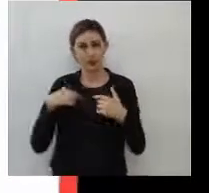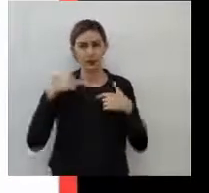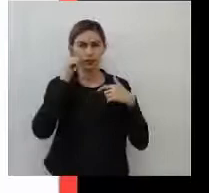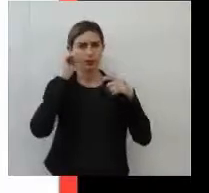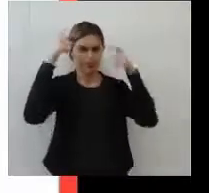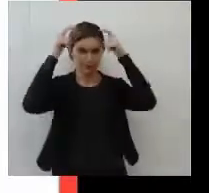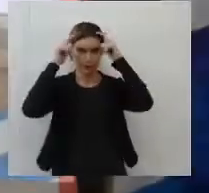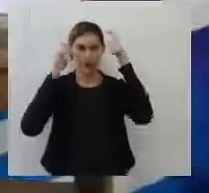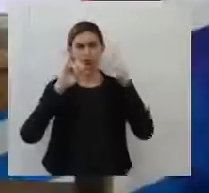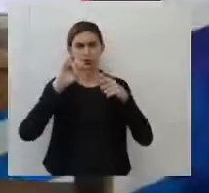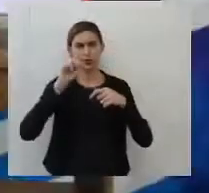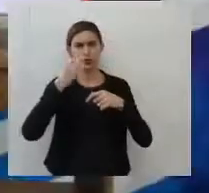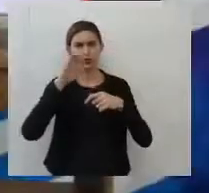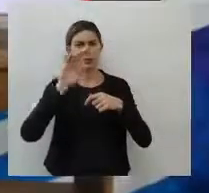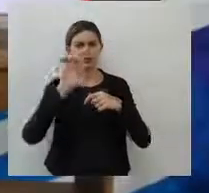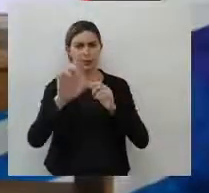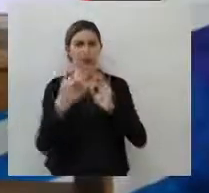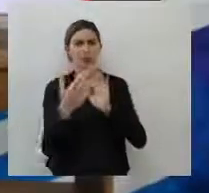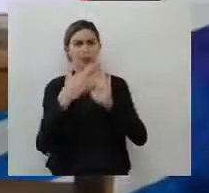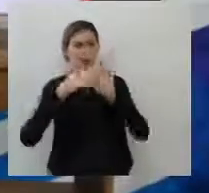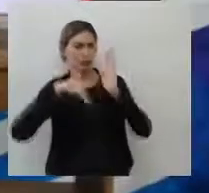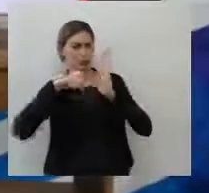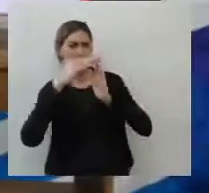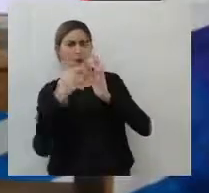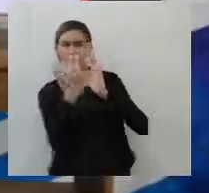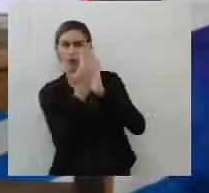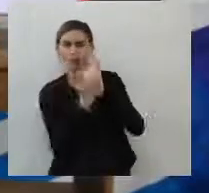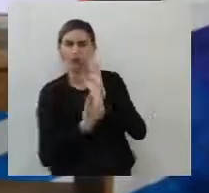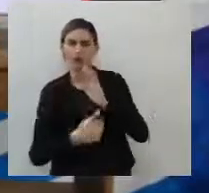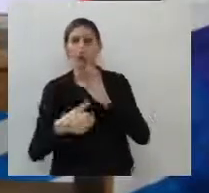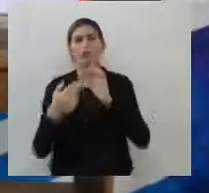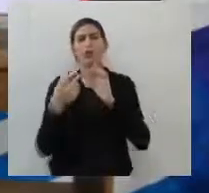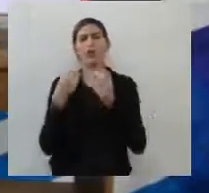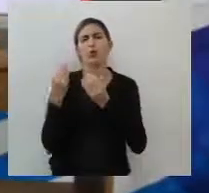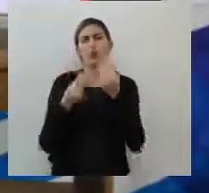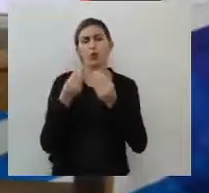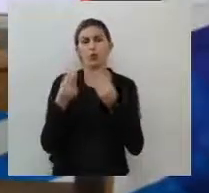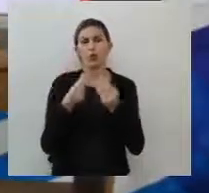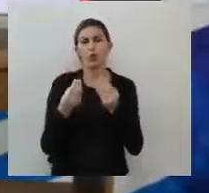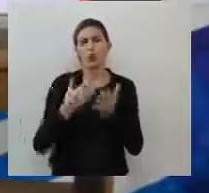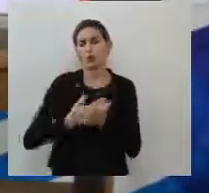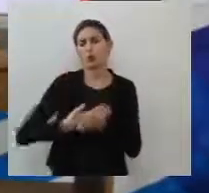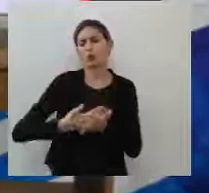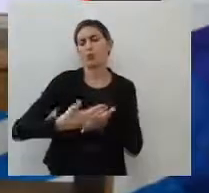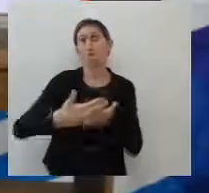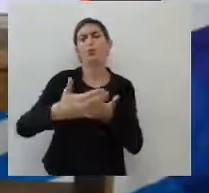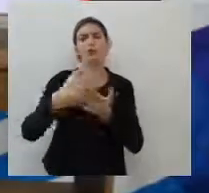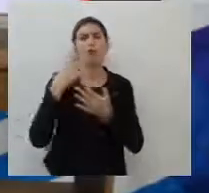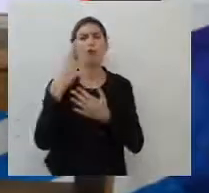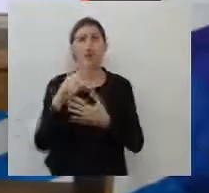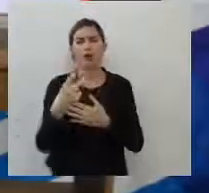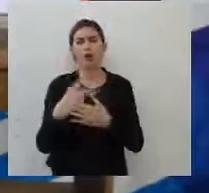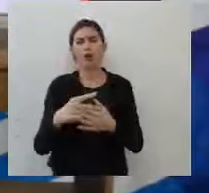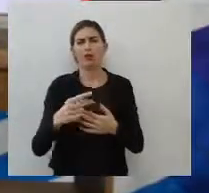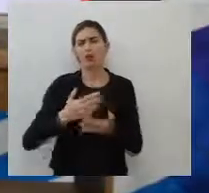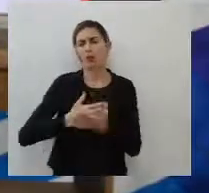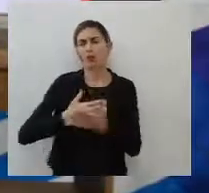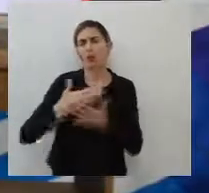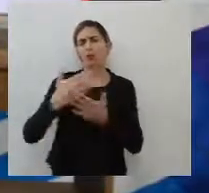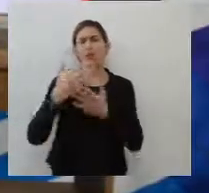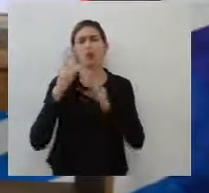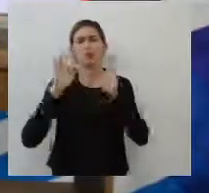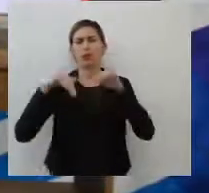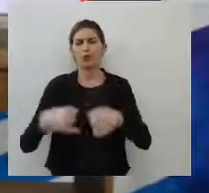Isabel, durante muito tempo, foi pintada na historiografia brasileira como a redentora, como a mãe do fim